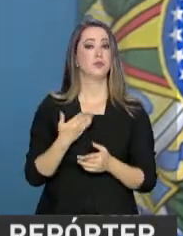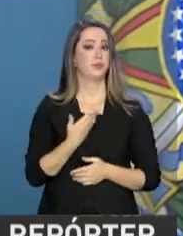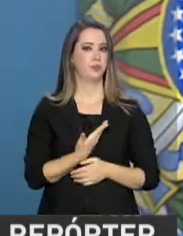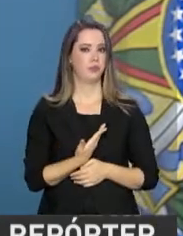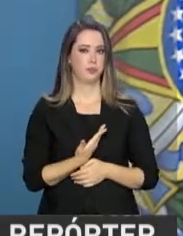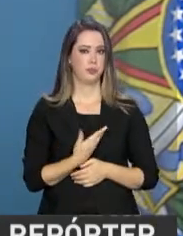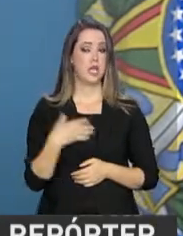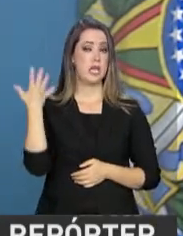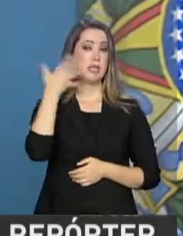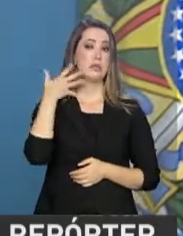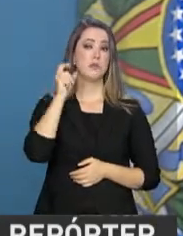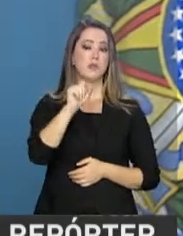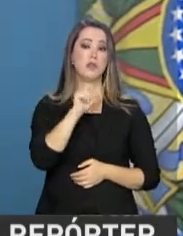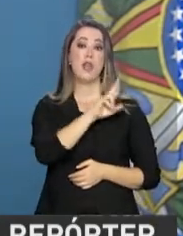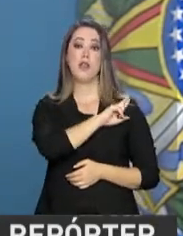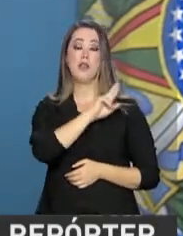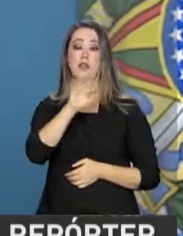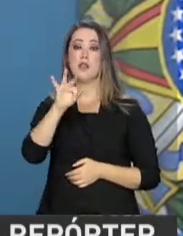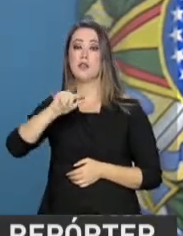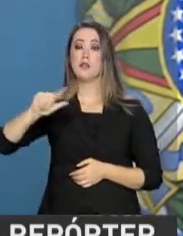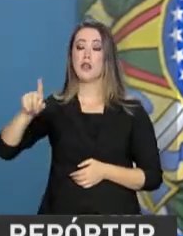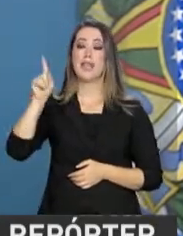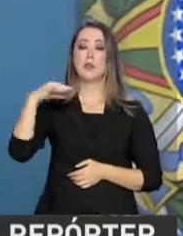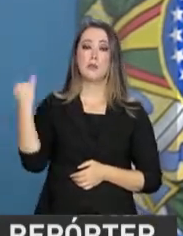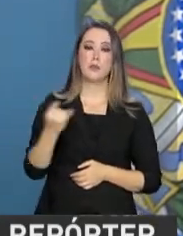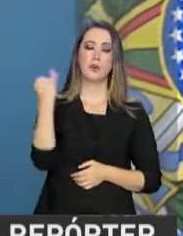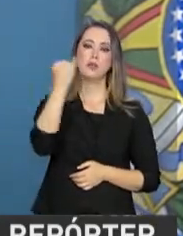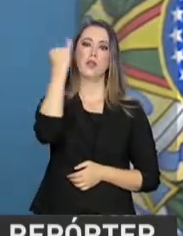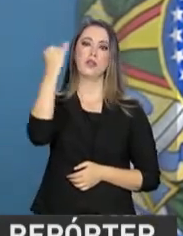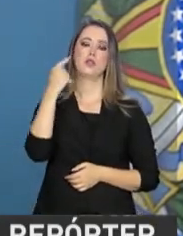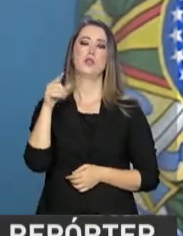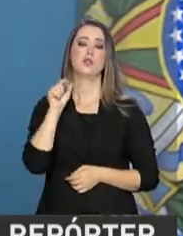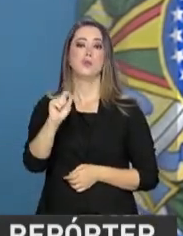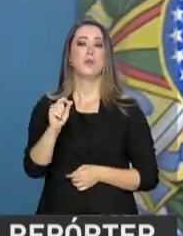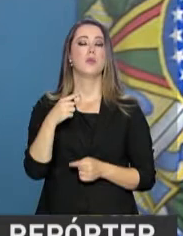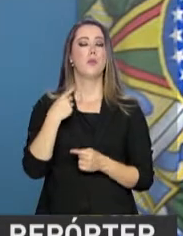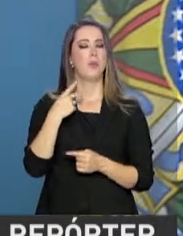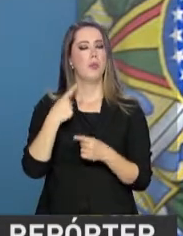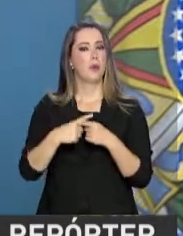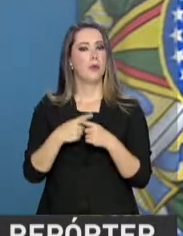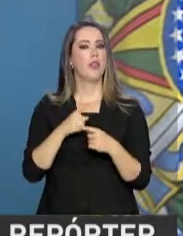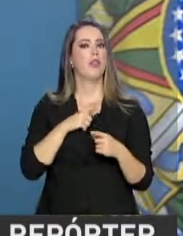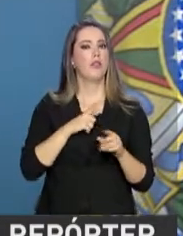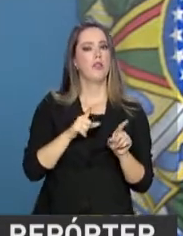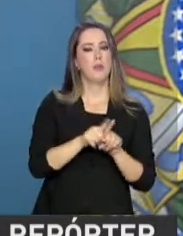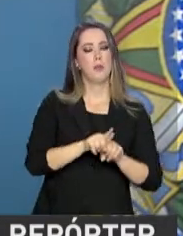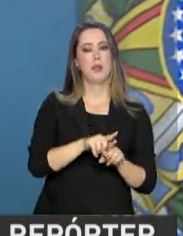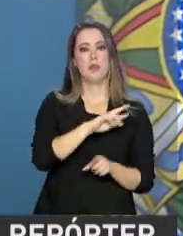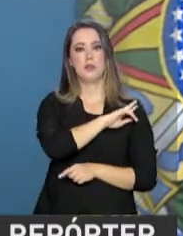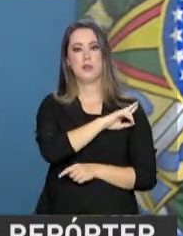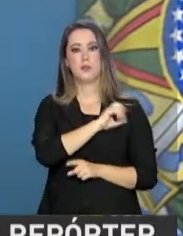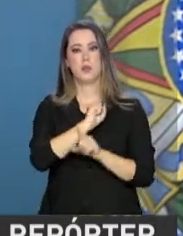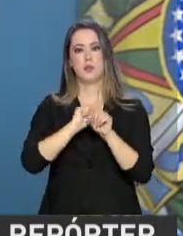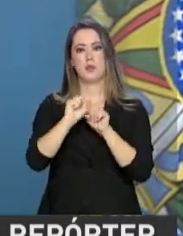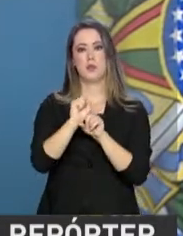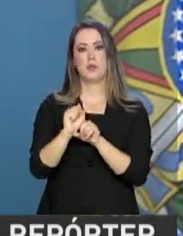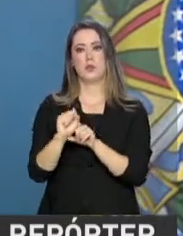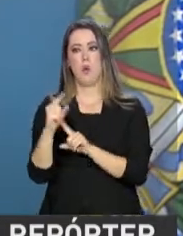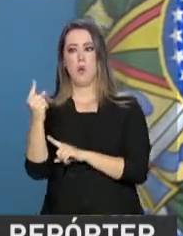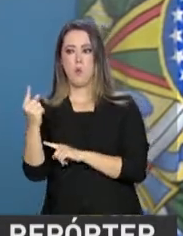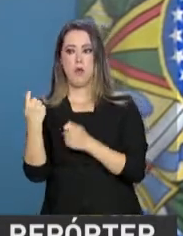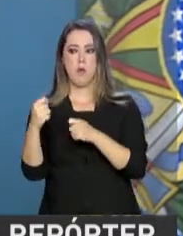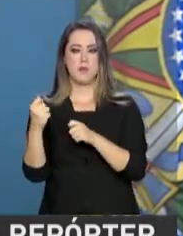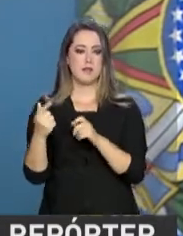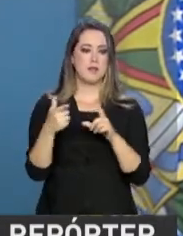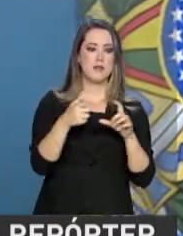decisiva para a verdadeira responsabilidade social. Não vamos ter a ilusão de que você atinge os